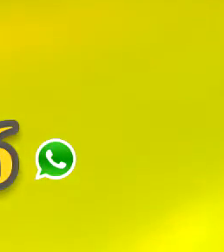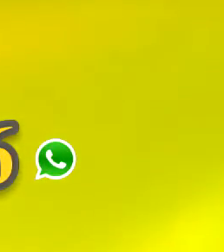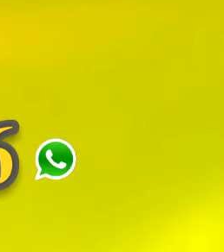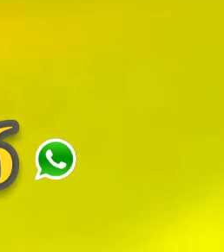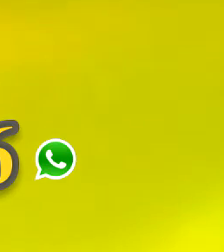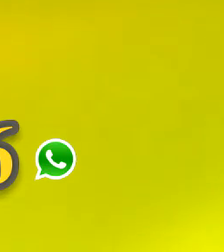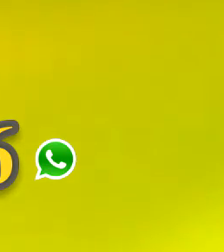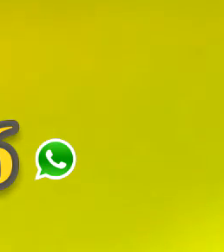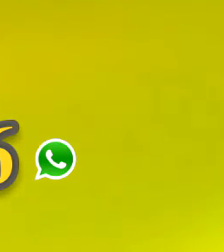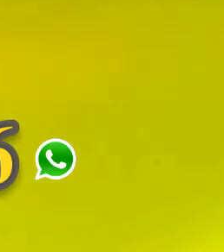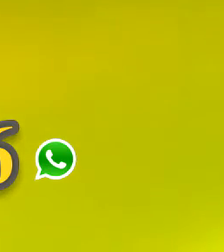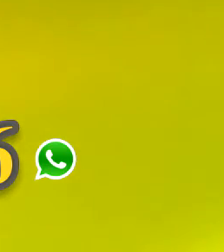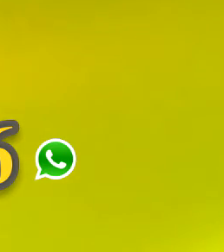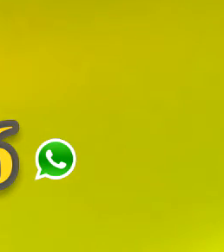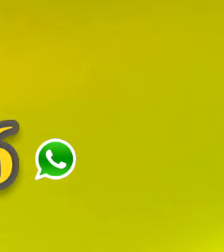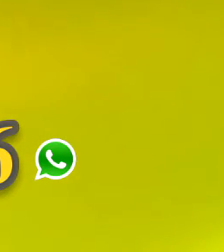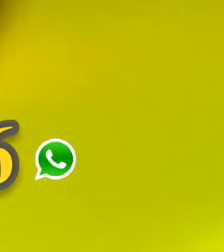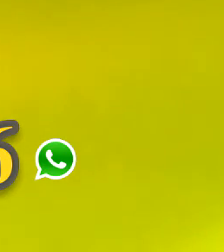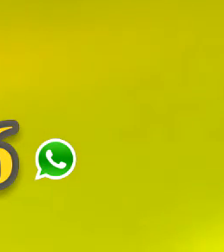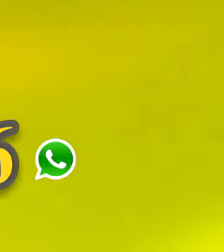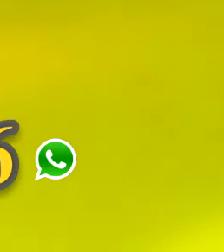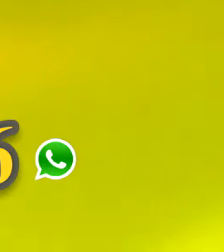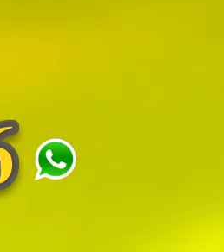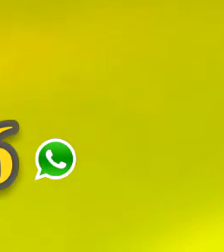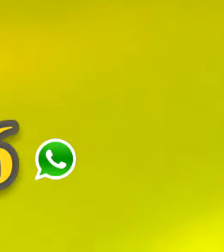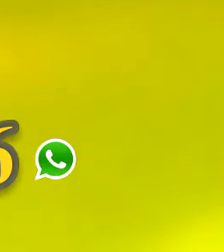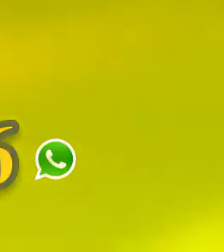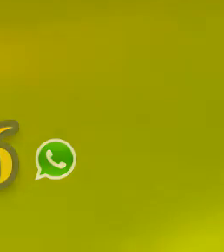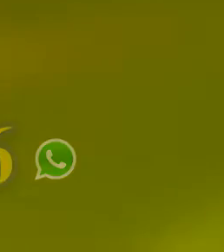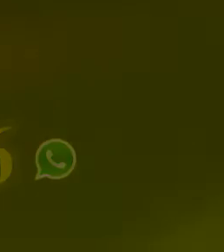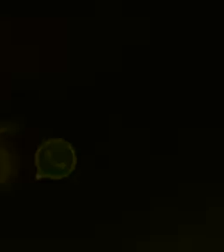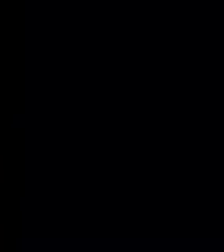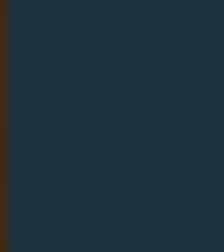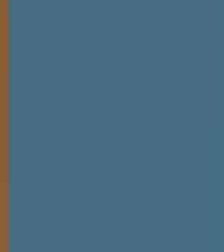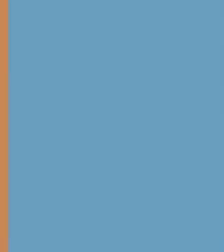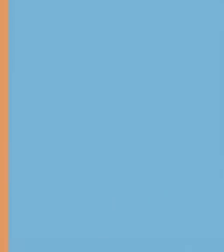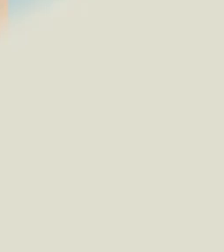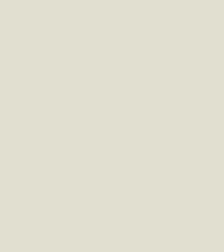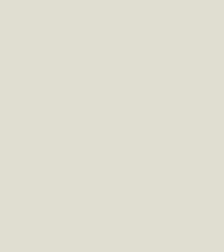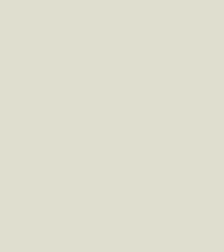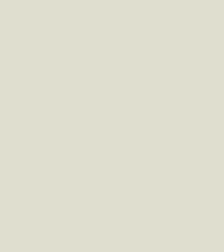98315-7766. Funerária Central, carinho e respeito em primeiro lugar.